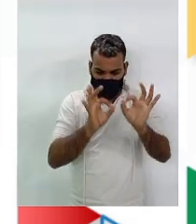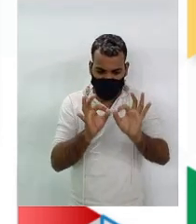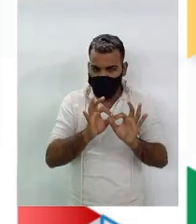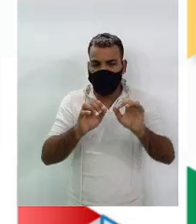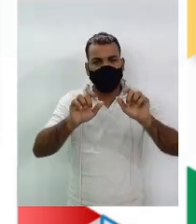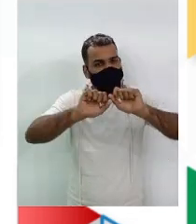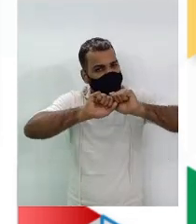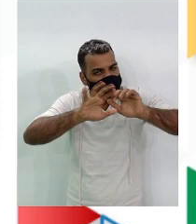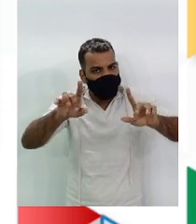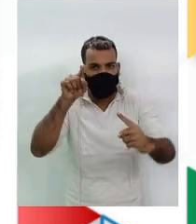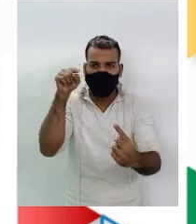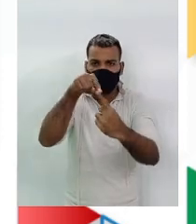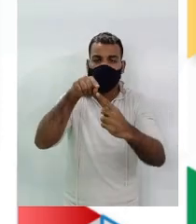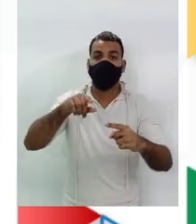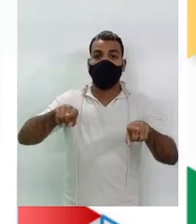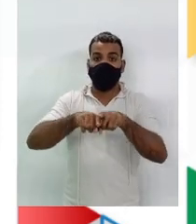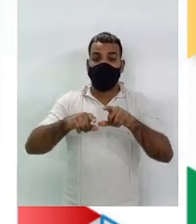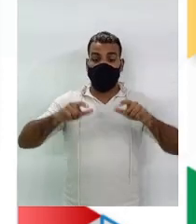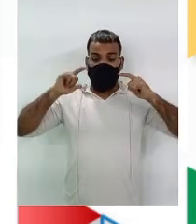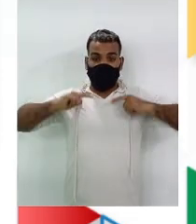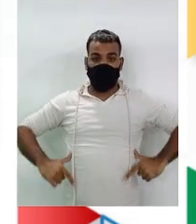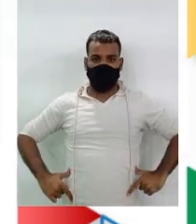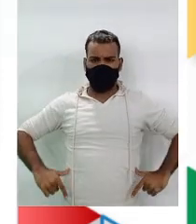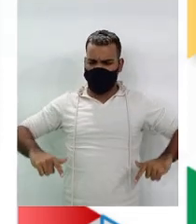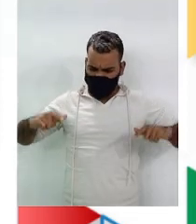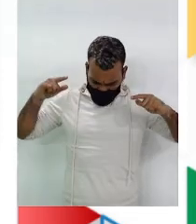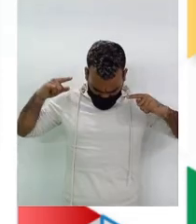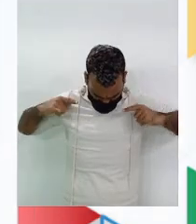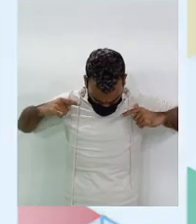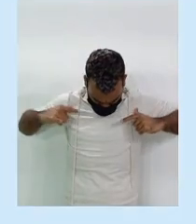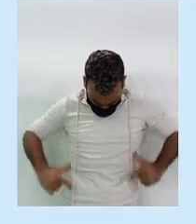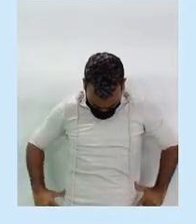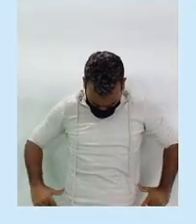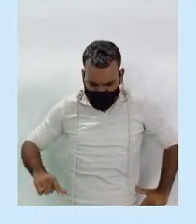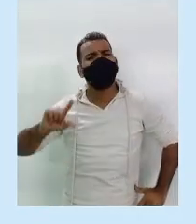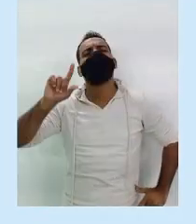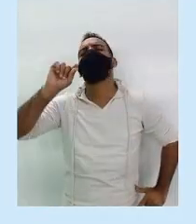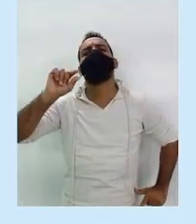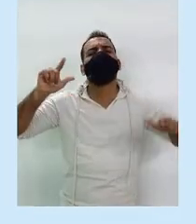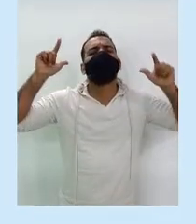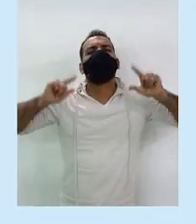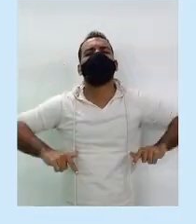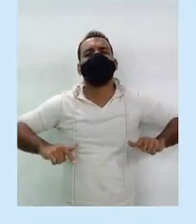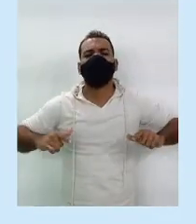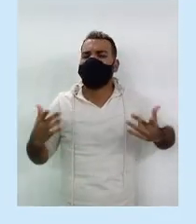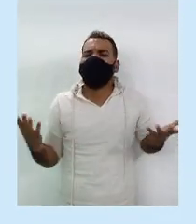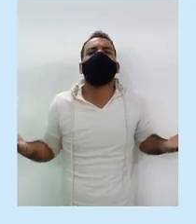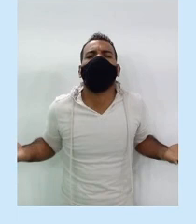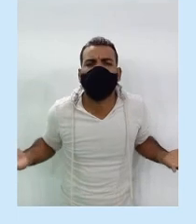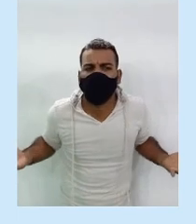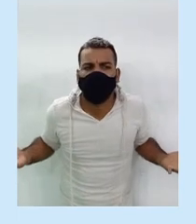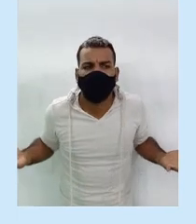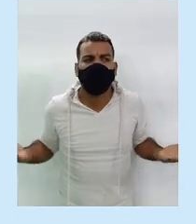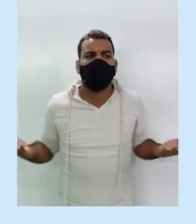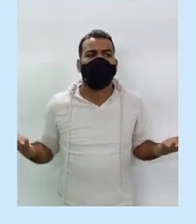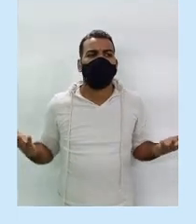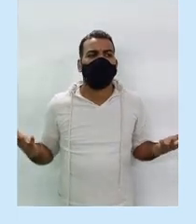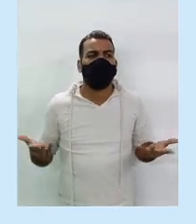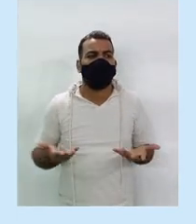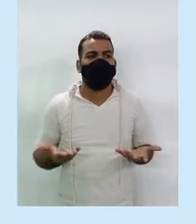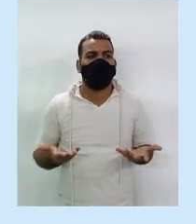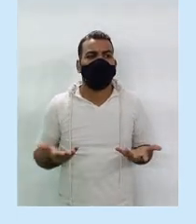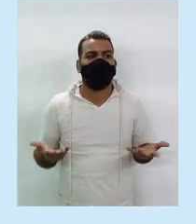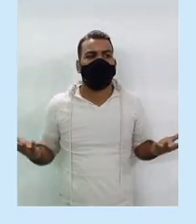mais imparcial. O que seria isso? Olhando para mim, nós temos a seguinte questão. O que é escrever um texto de